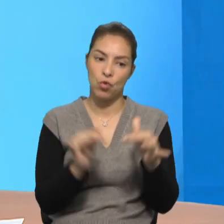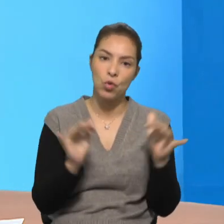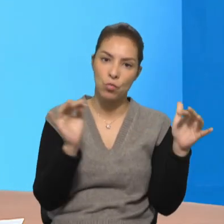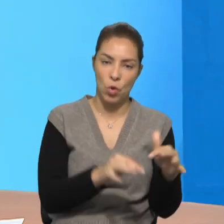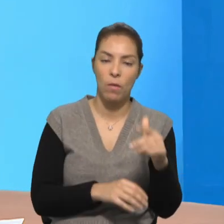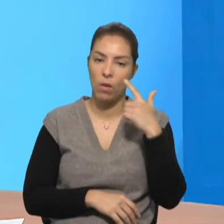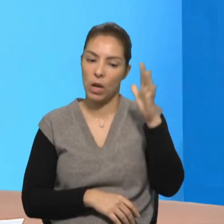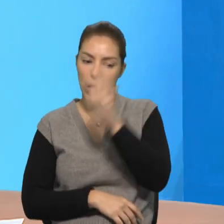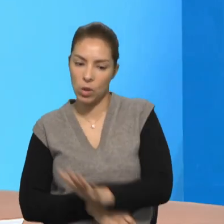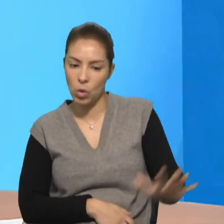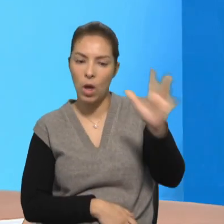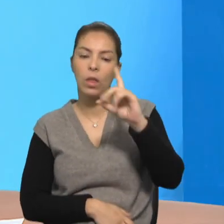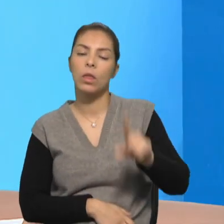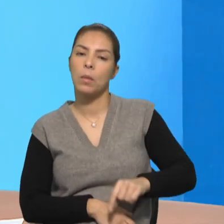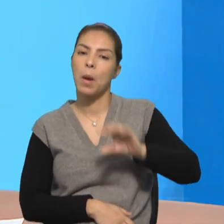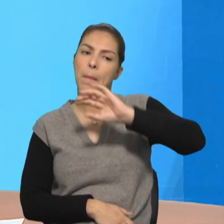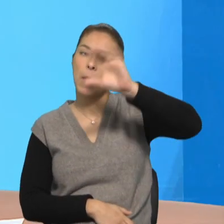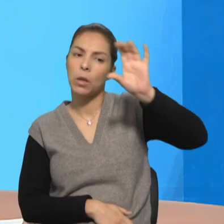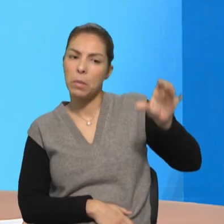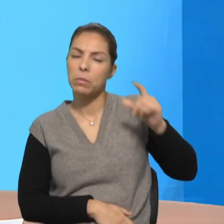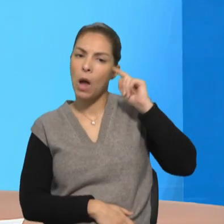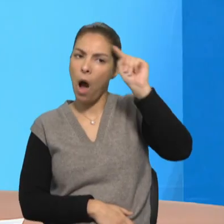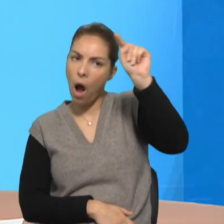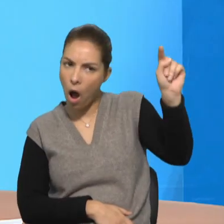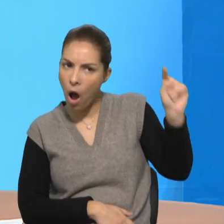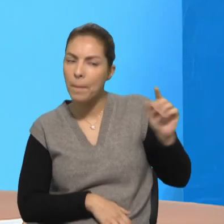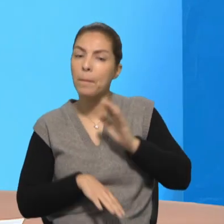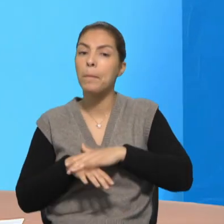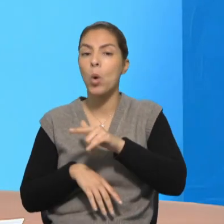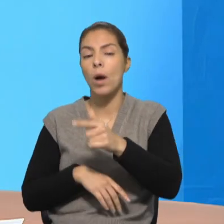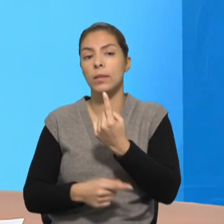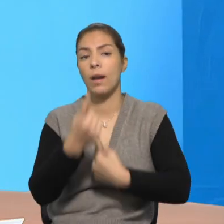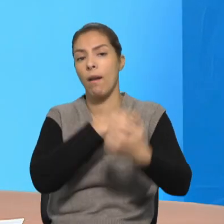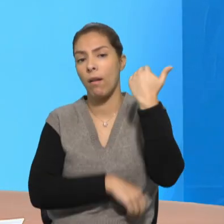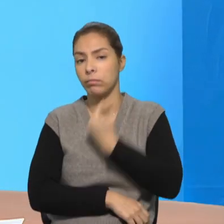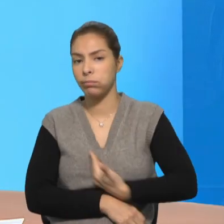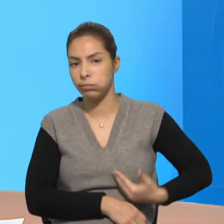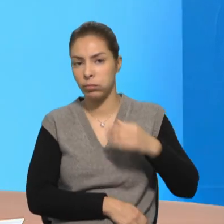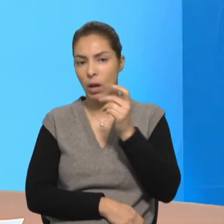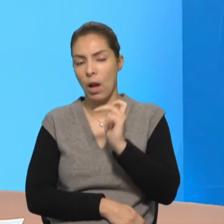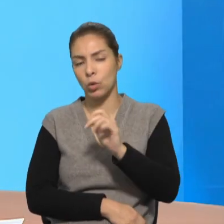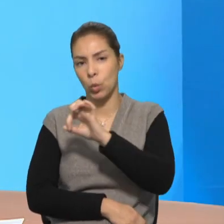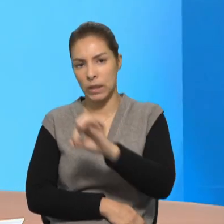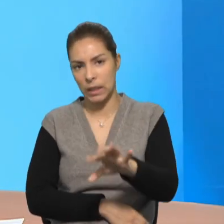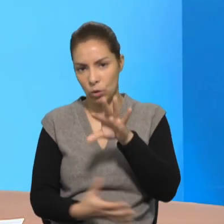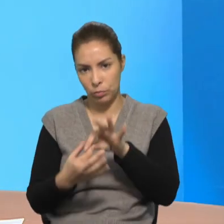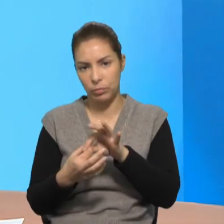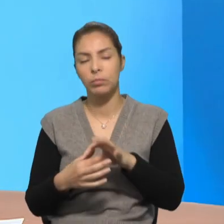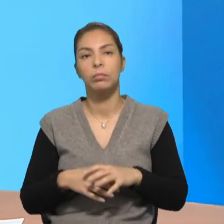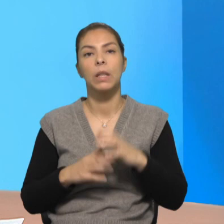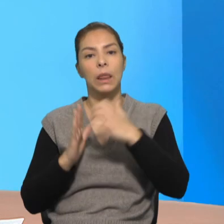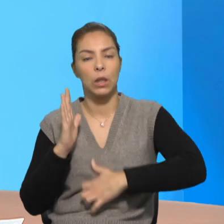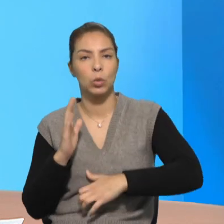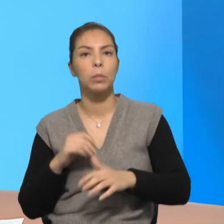vários países vão assinalar estes 800 anos do Cântico das Criaturas e que, por certo, vamos aqui acompanhar. Avancemos agora, Padre João